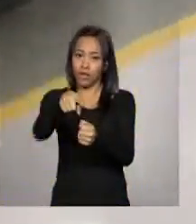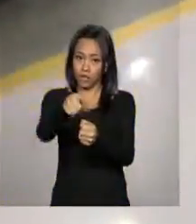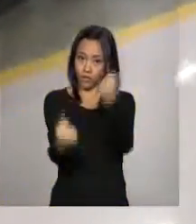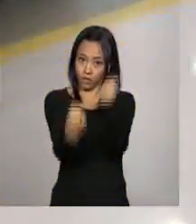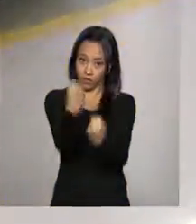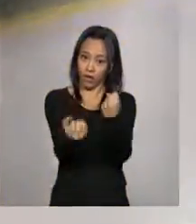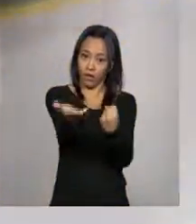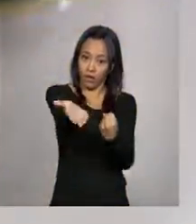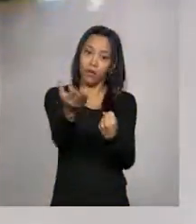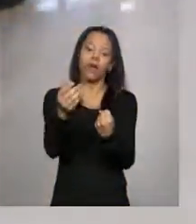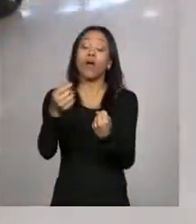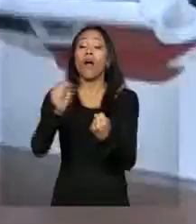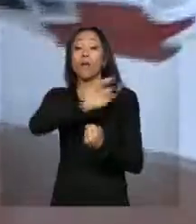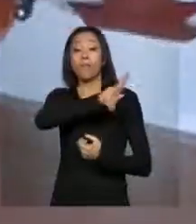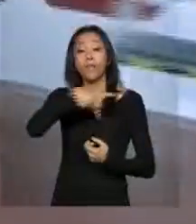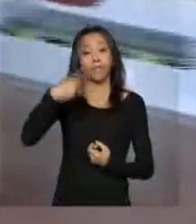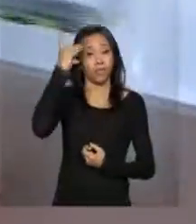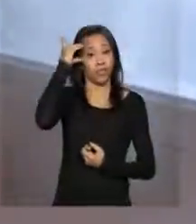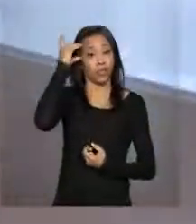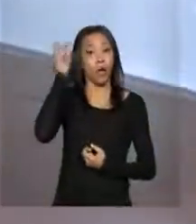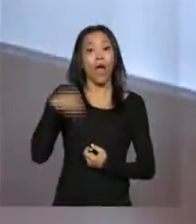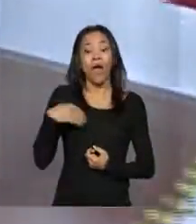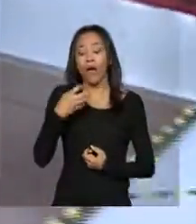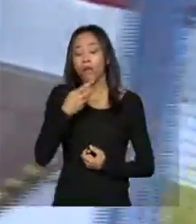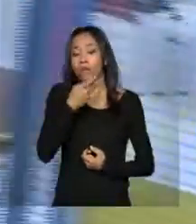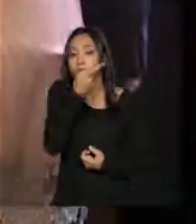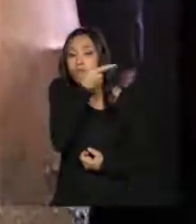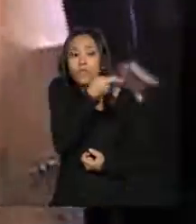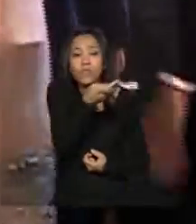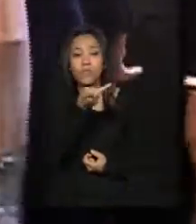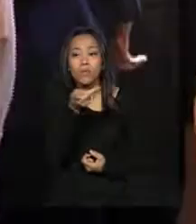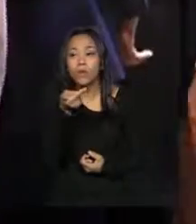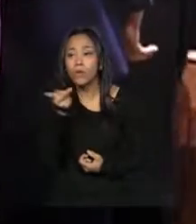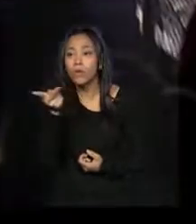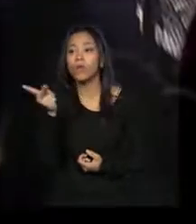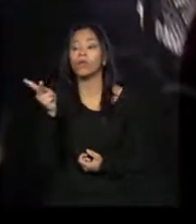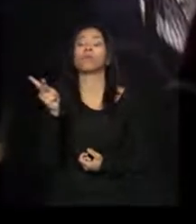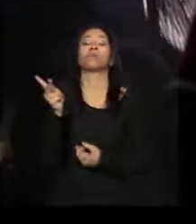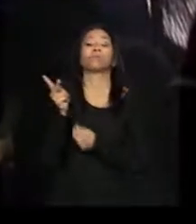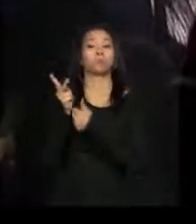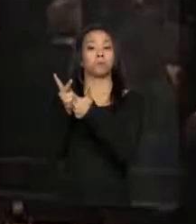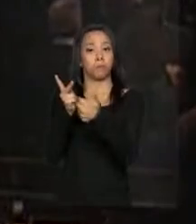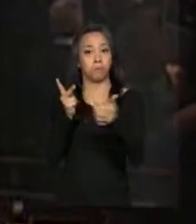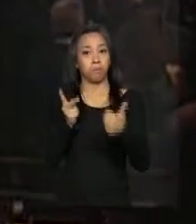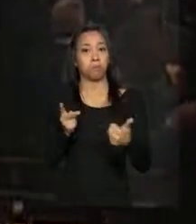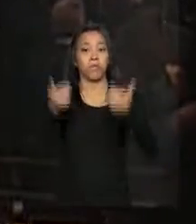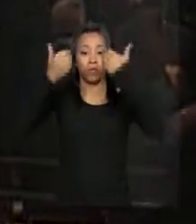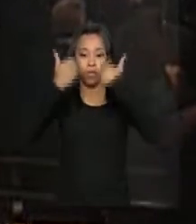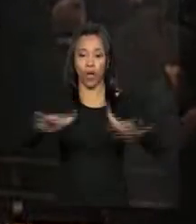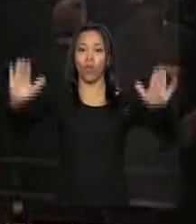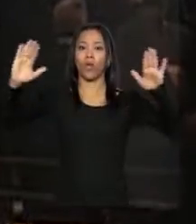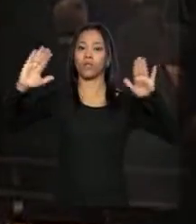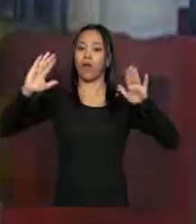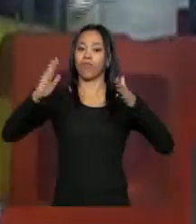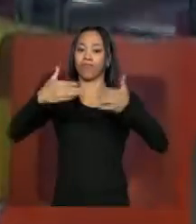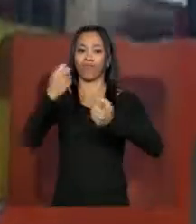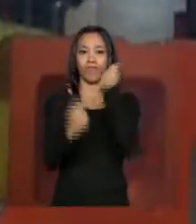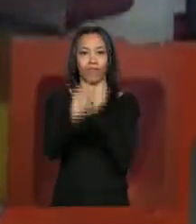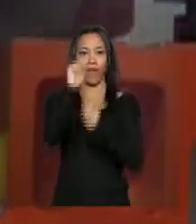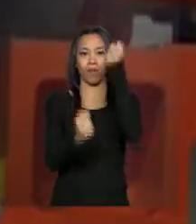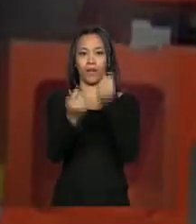automotivo, a presidenta Dilma Rousseff visitou as linhas de produção e participou da inauguração da fábrica.